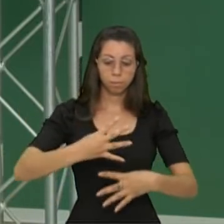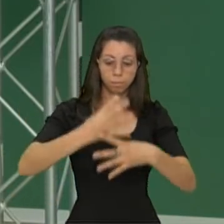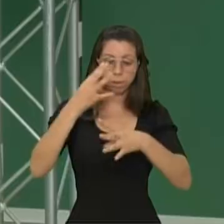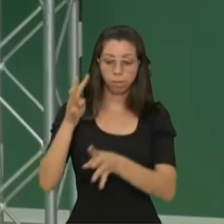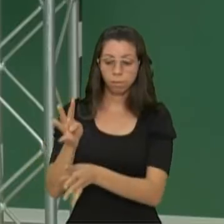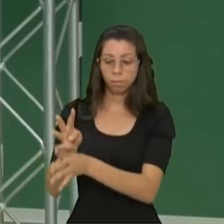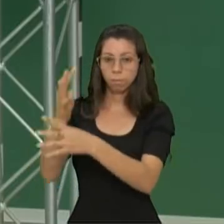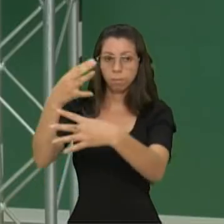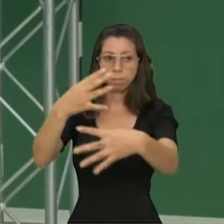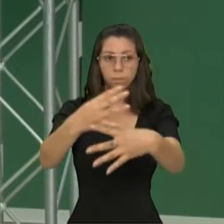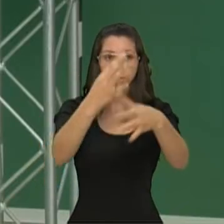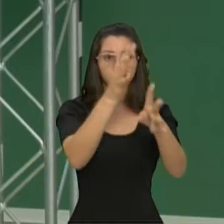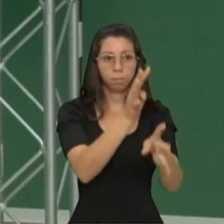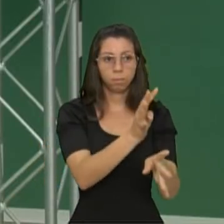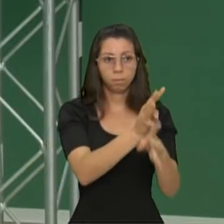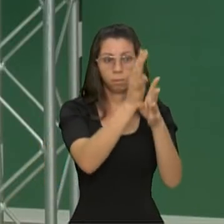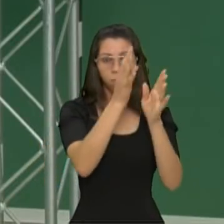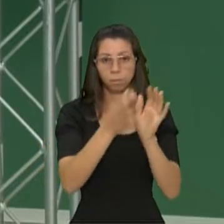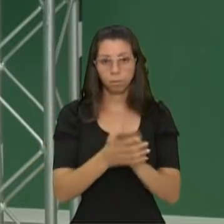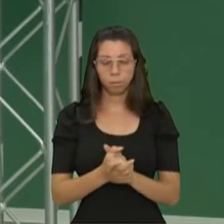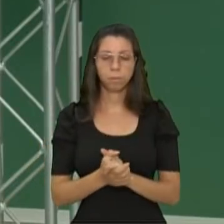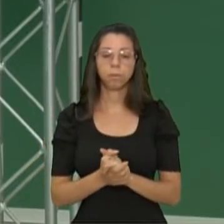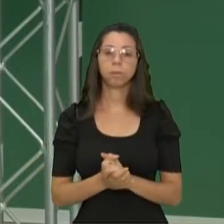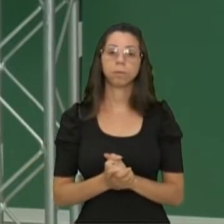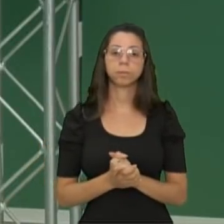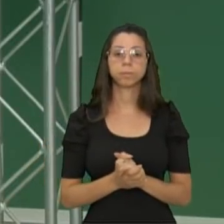metros quadrados. Certinho?